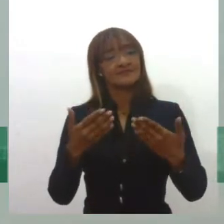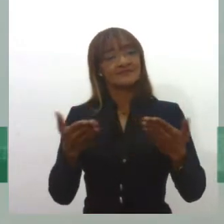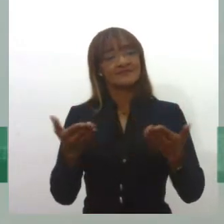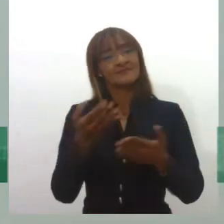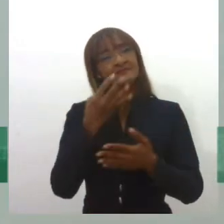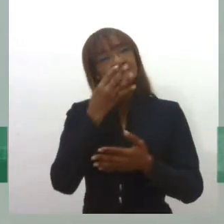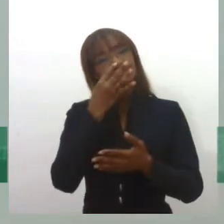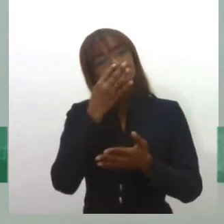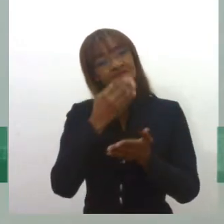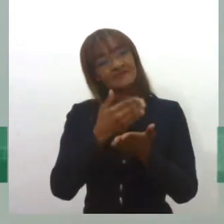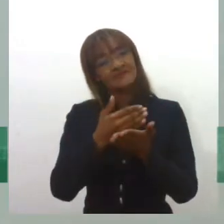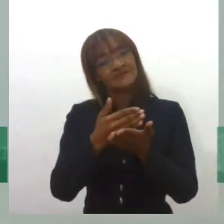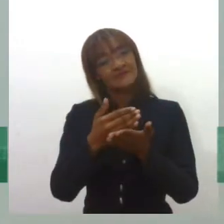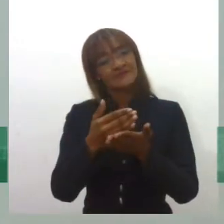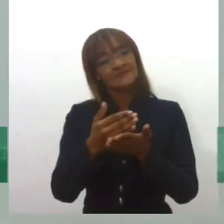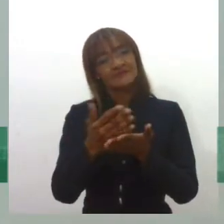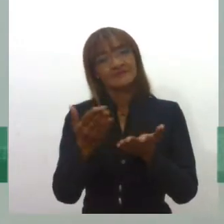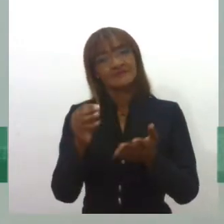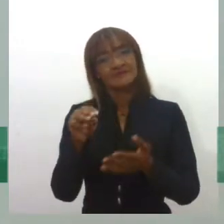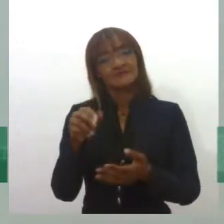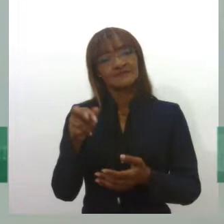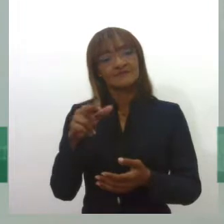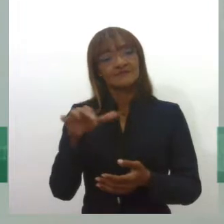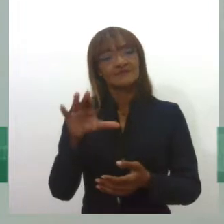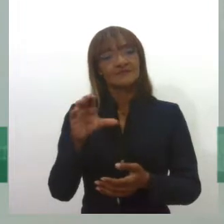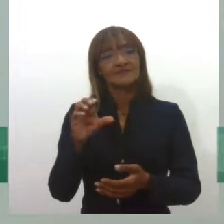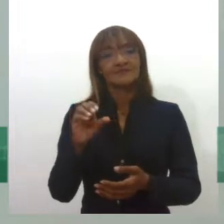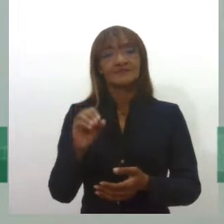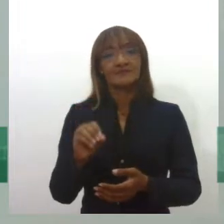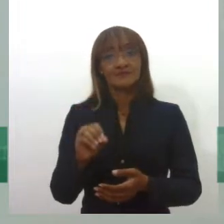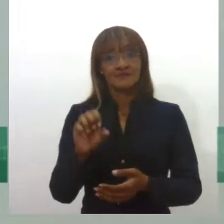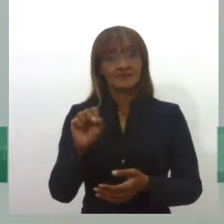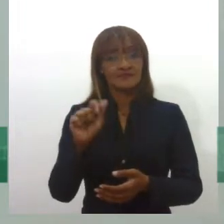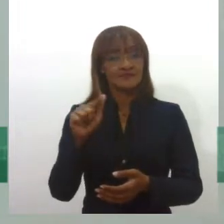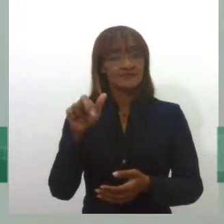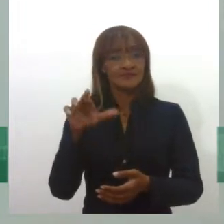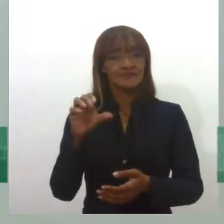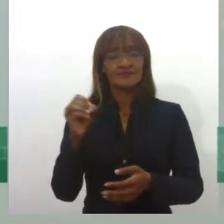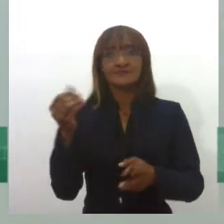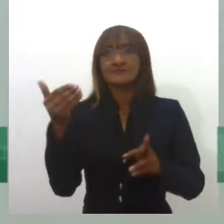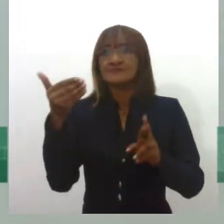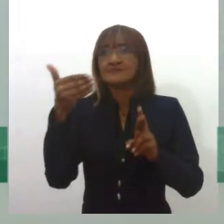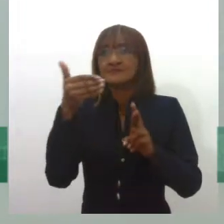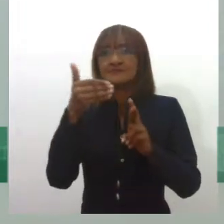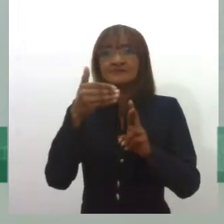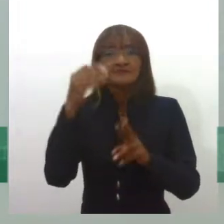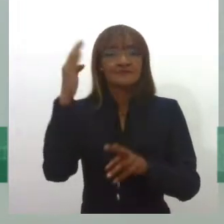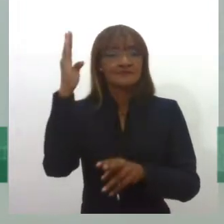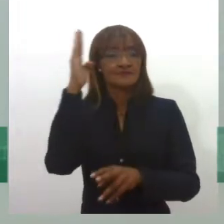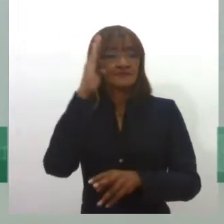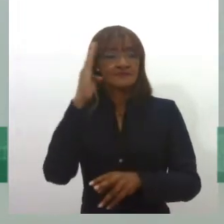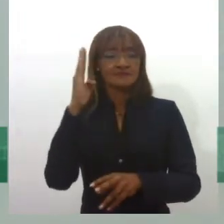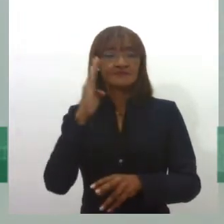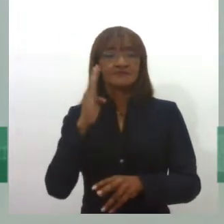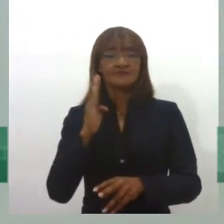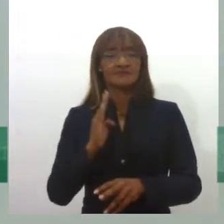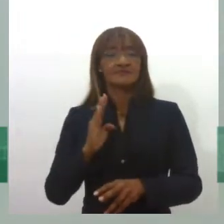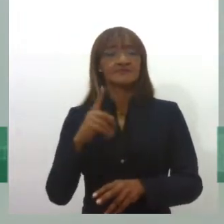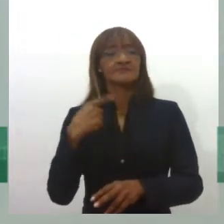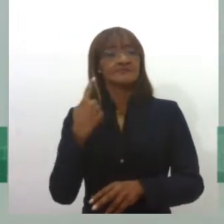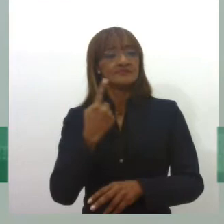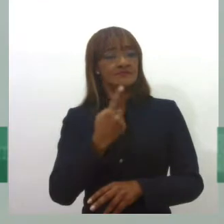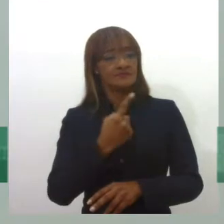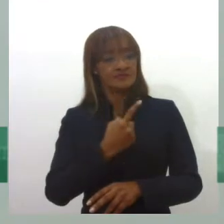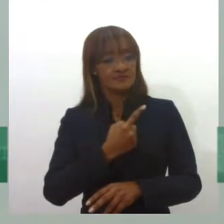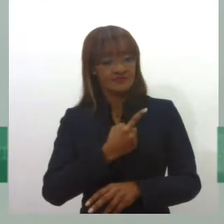o Mário Sérgio Cortella, que é uma referência, né, no Brasil, nessa reflexão que a gente deve fazer e